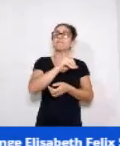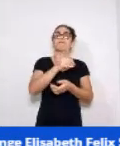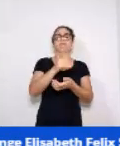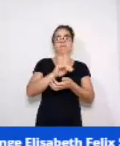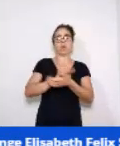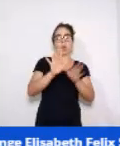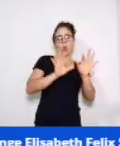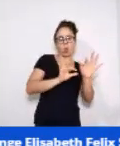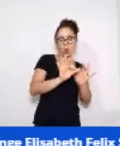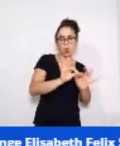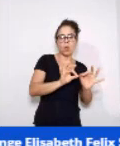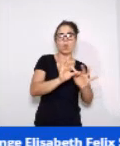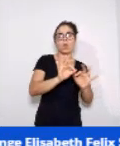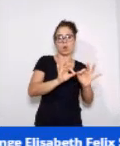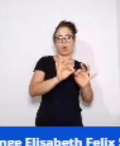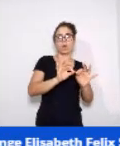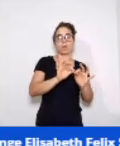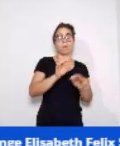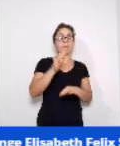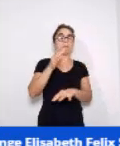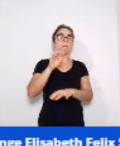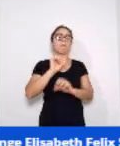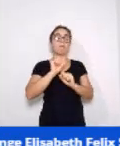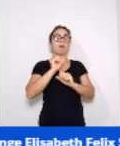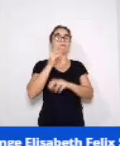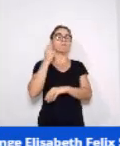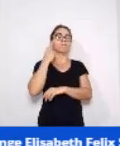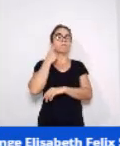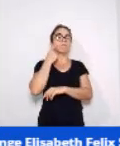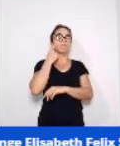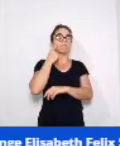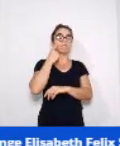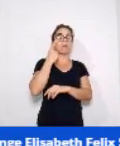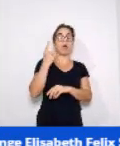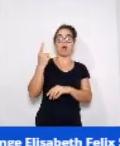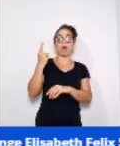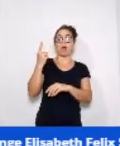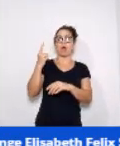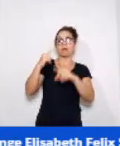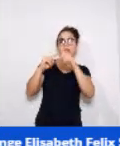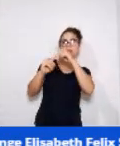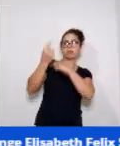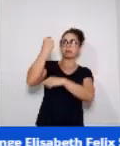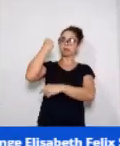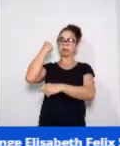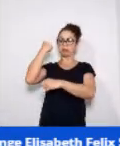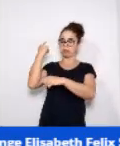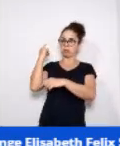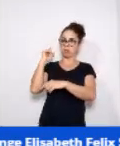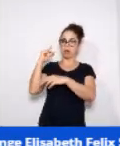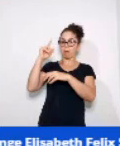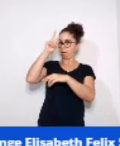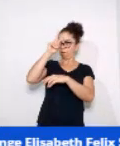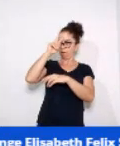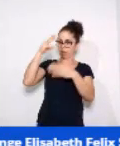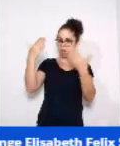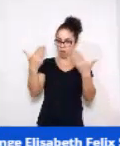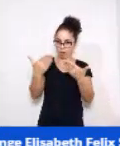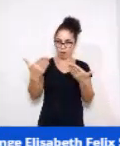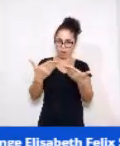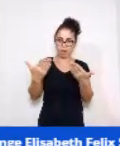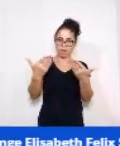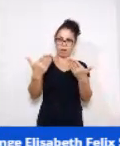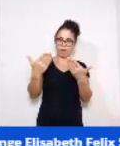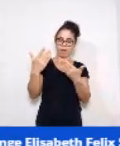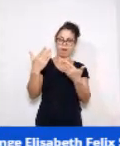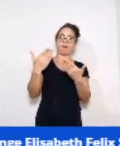Como podemos ver, dentro dessa retrospectiva, o ano de 2020 foi um ano atípico, e cheio